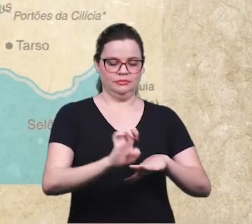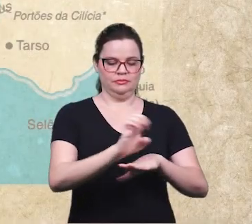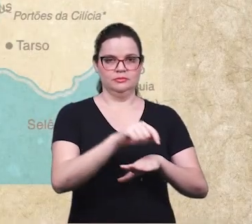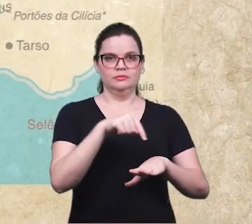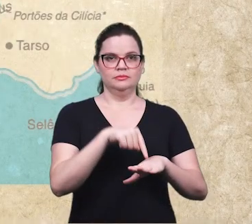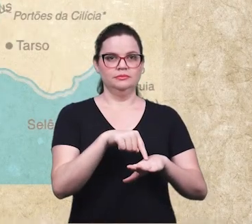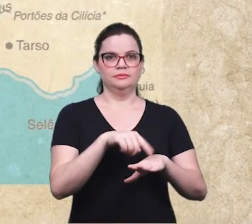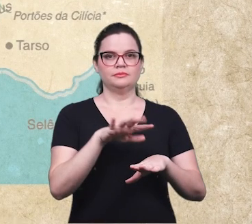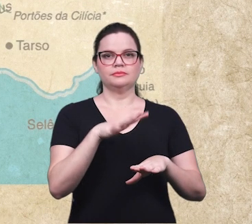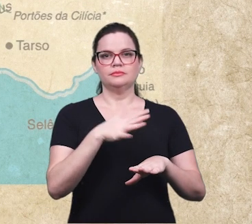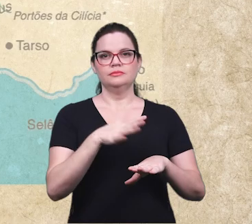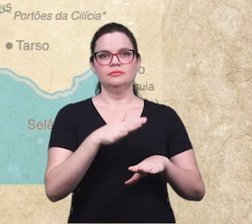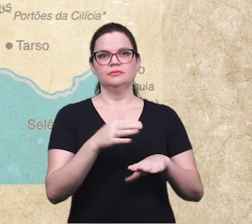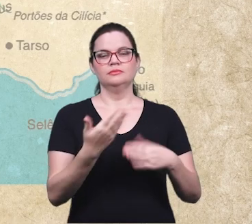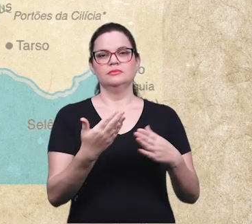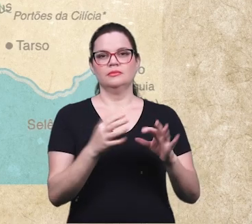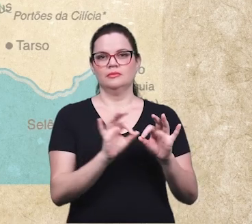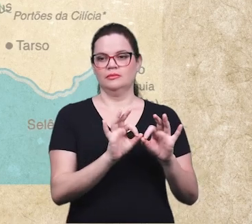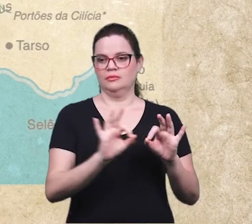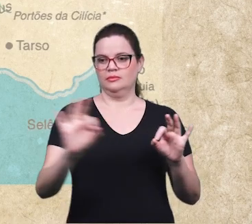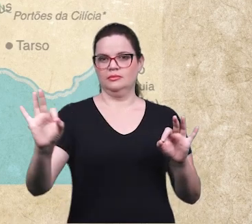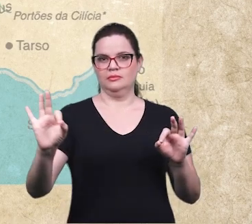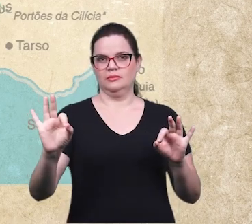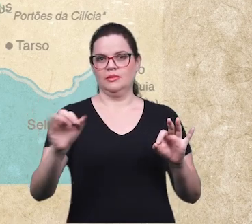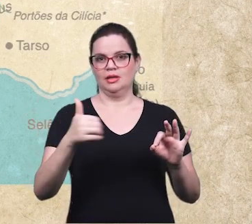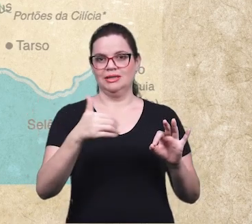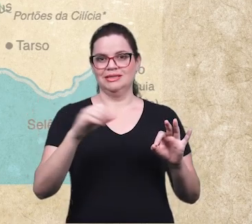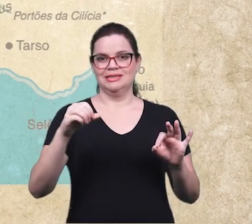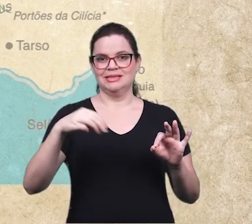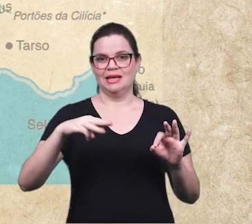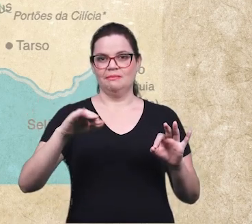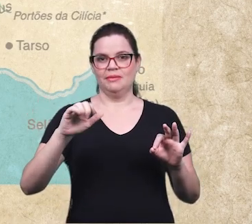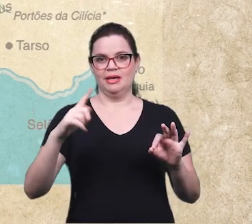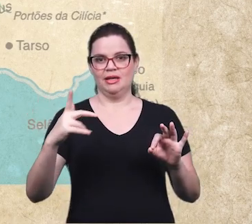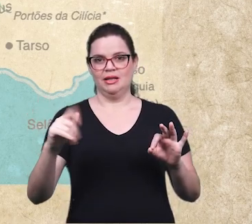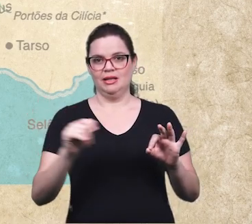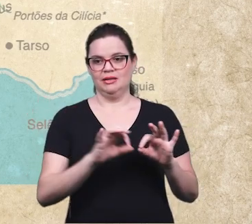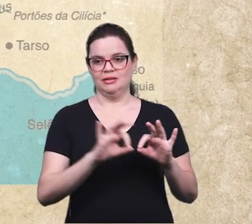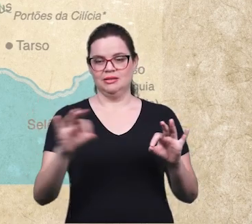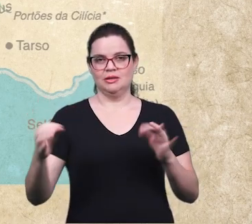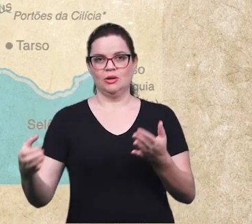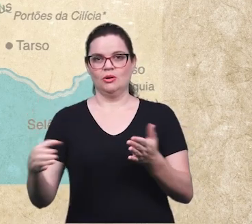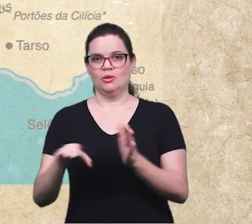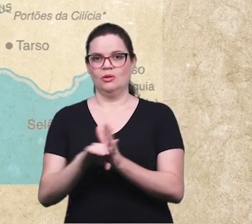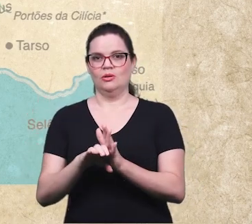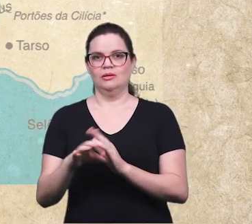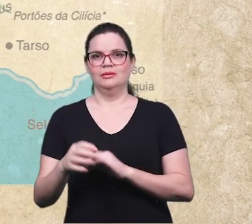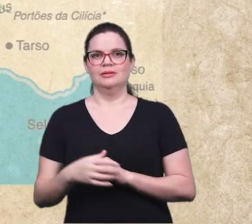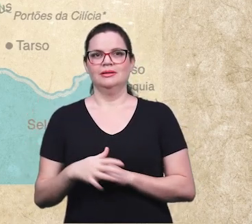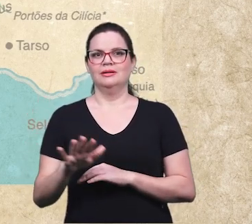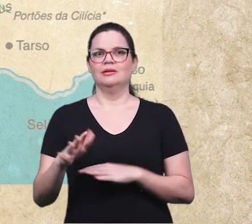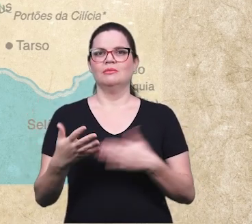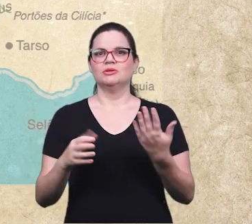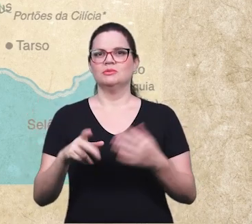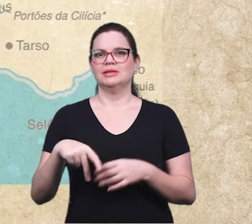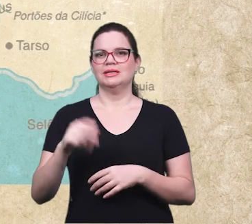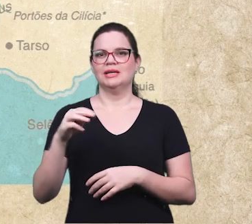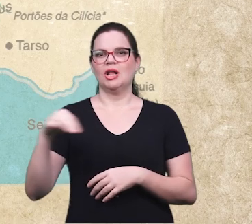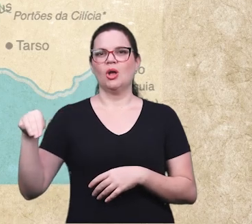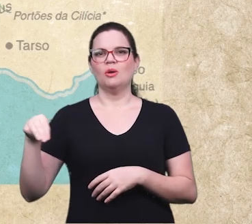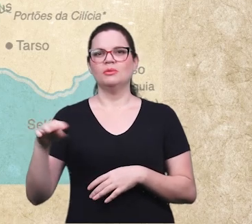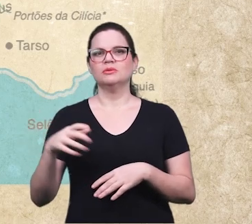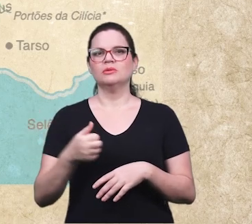em torno de 100 milhas distante de Colossos. Transformando em quilômetros, 100